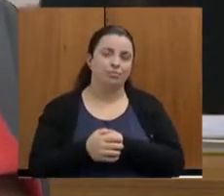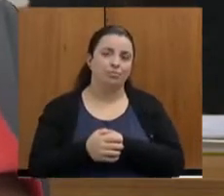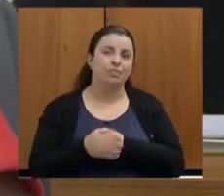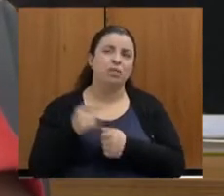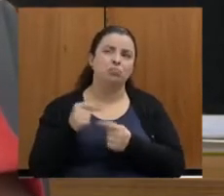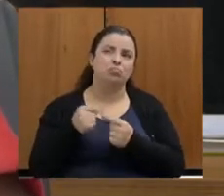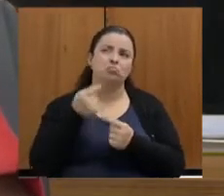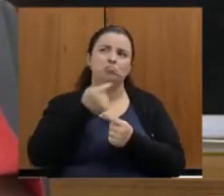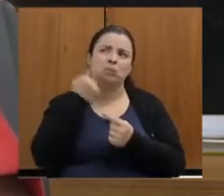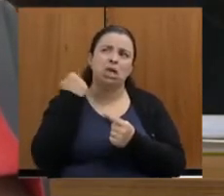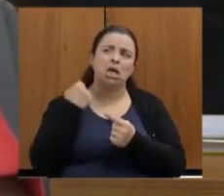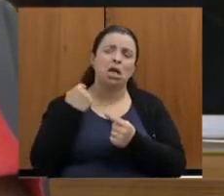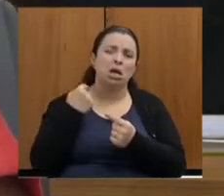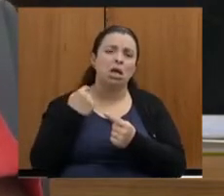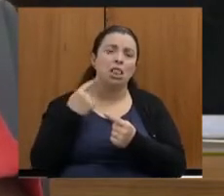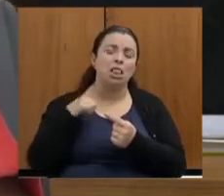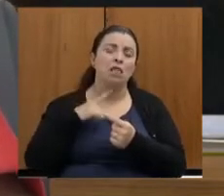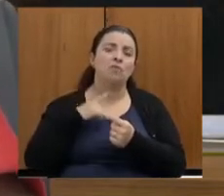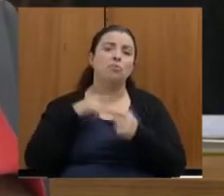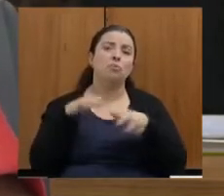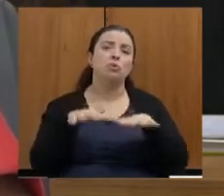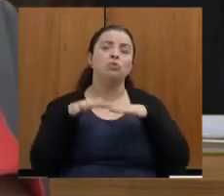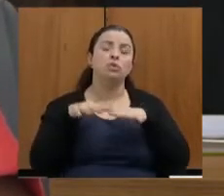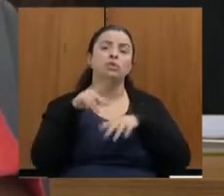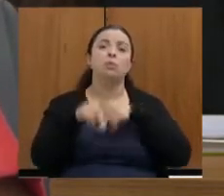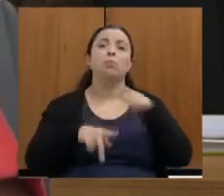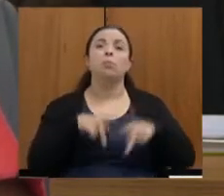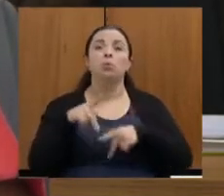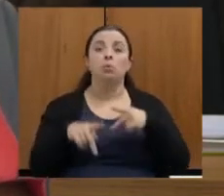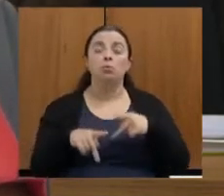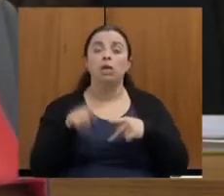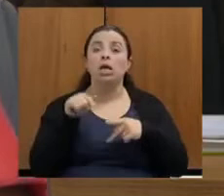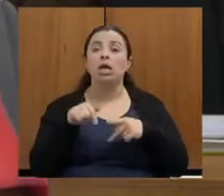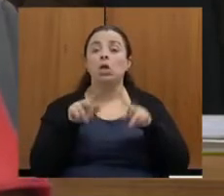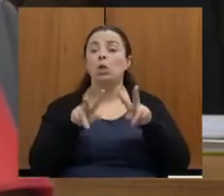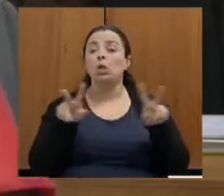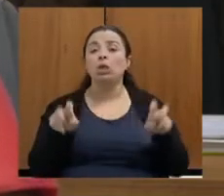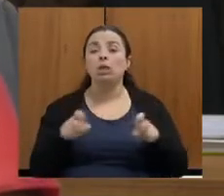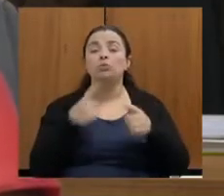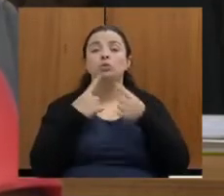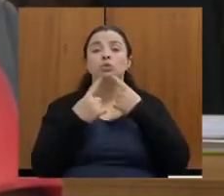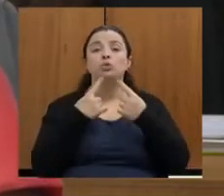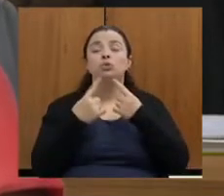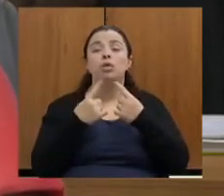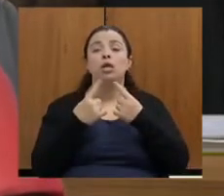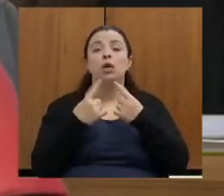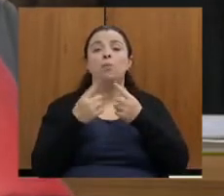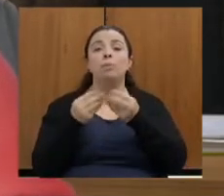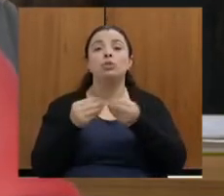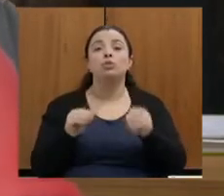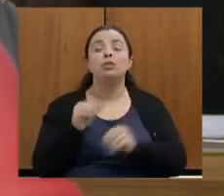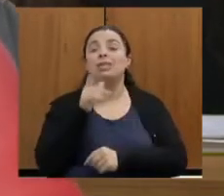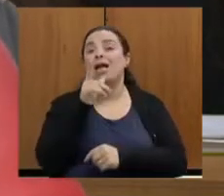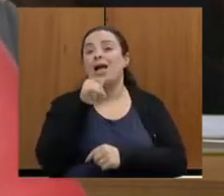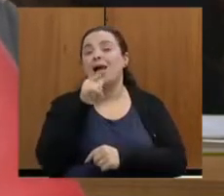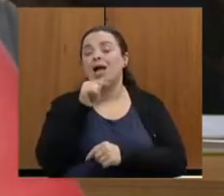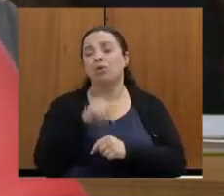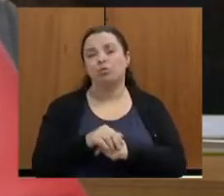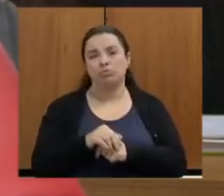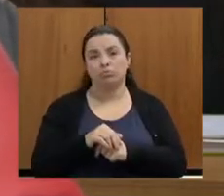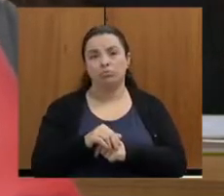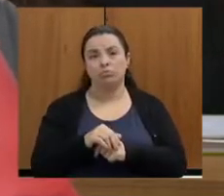participamos de uma audiência pública em que discutia o dando água e a Vale